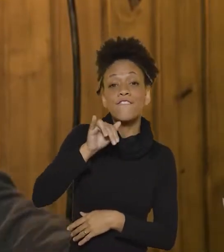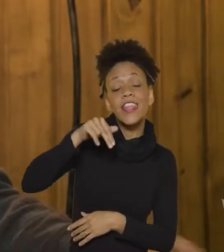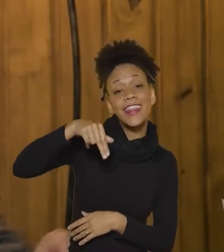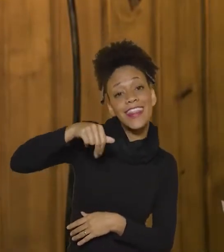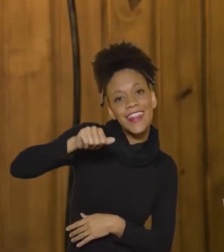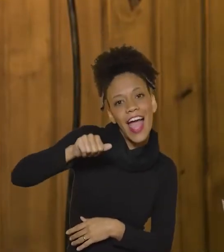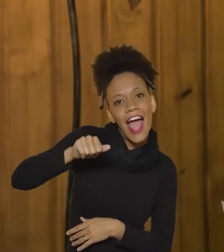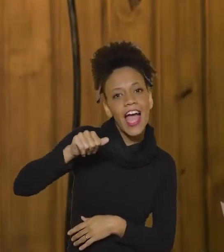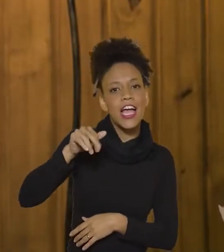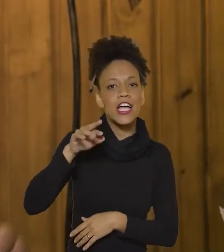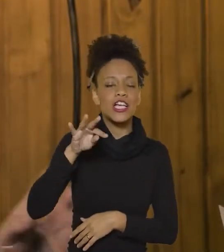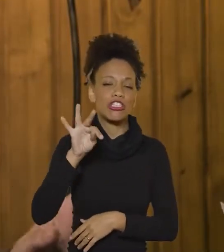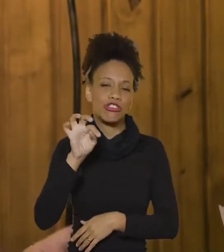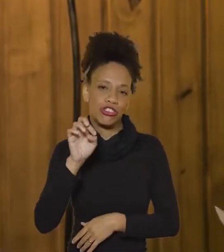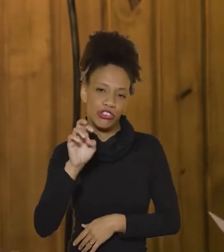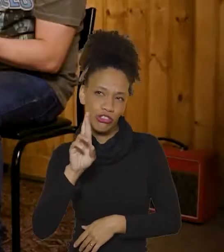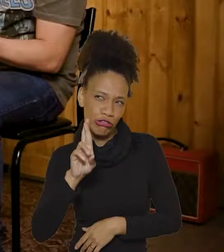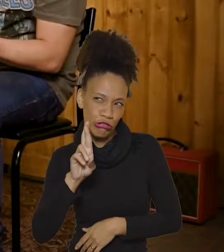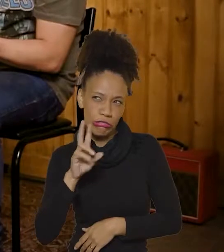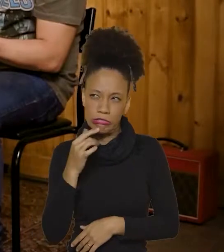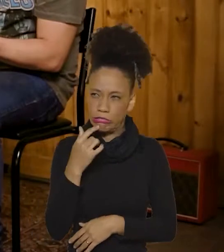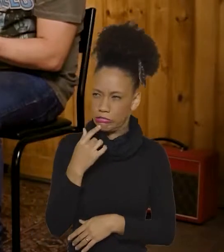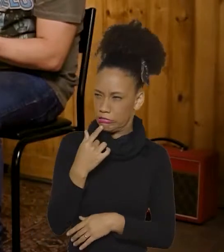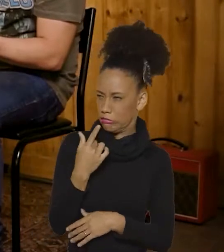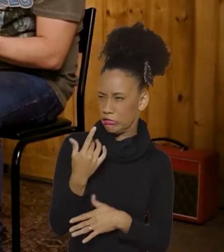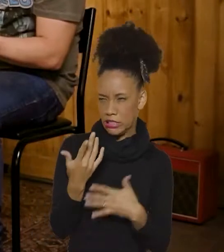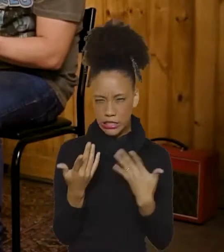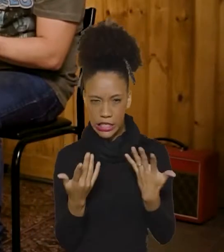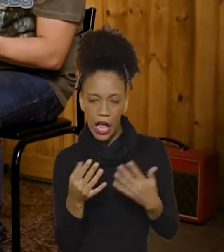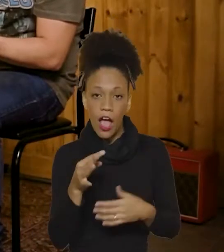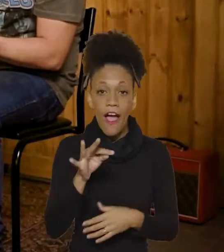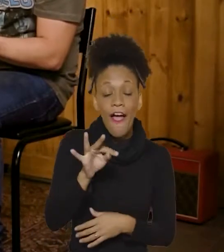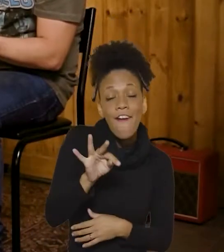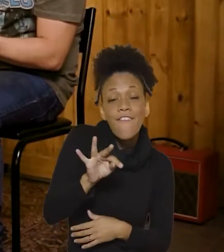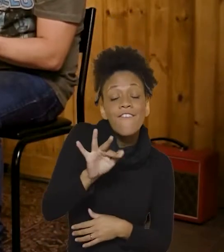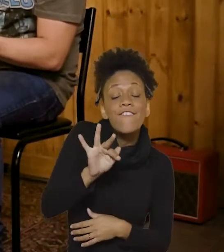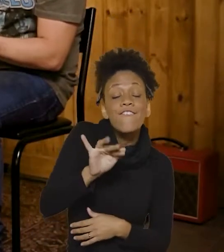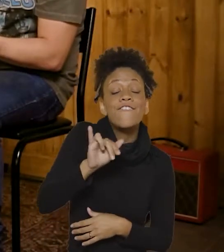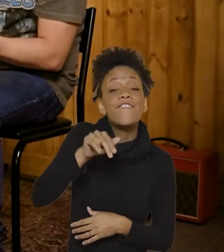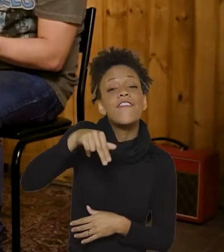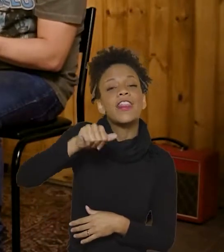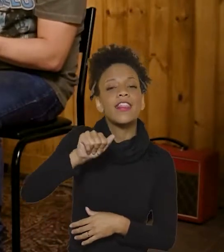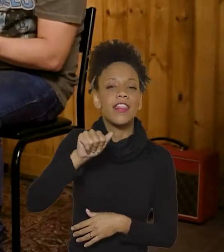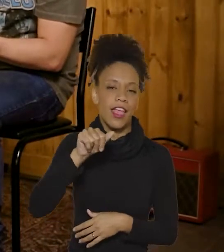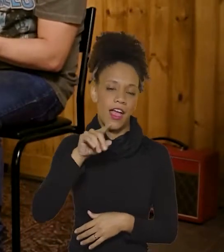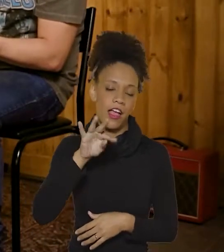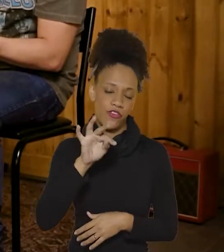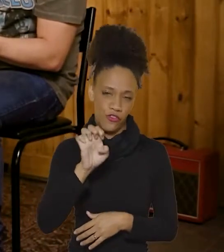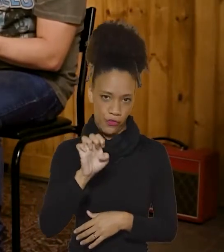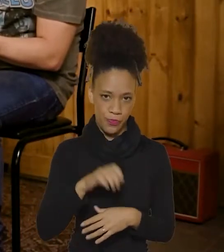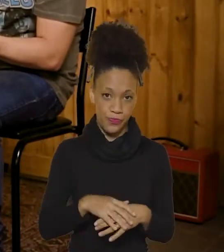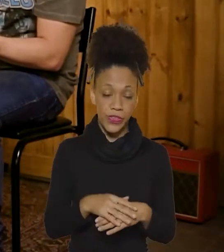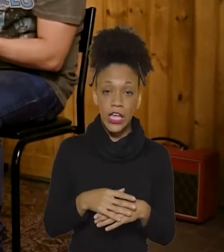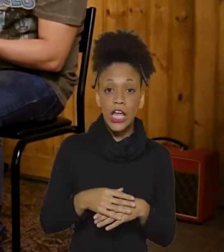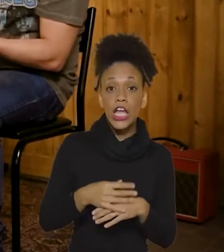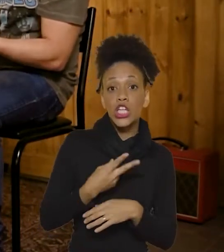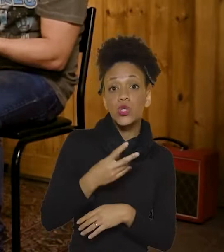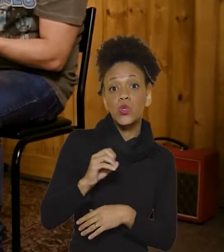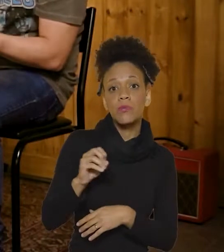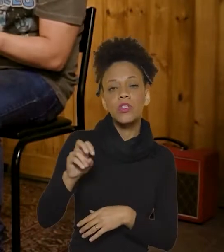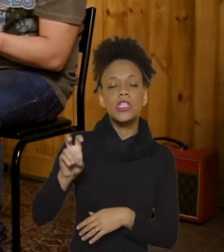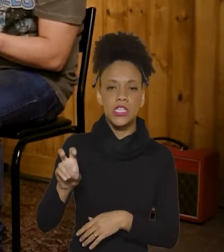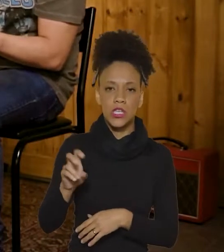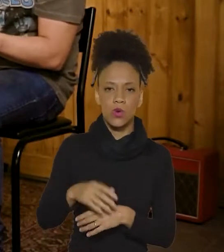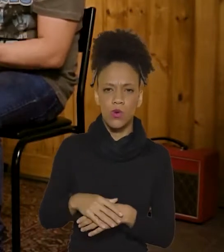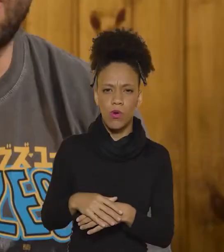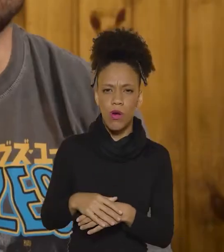mate é que eu coloquei um charminho nela coloquei o Fairy faz digitalmente começou a trajetória de mais cinco no mercado Forex esse